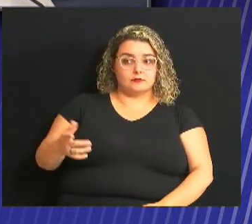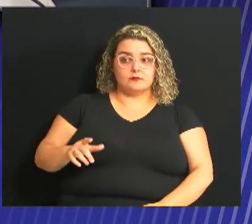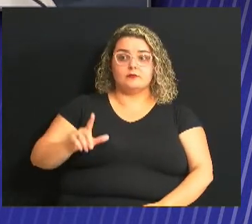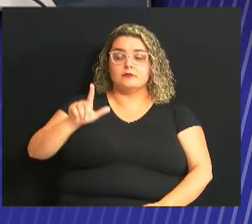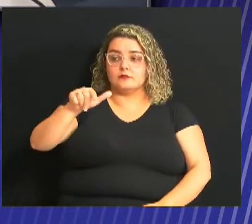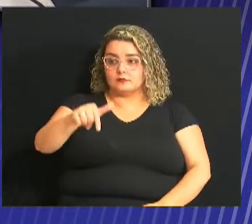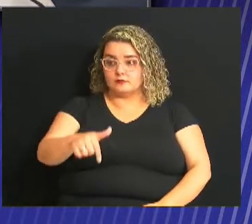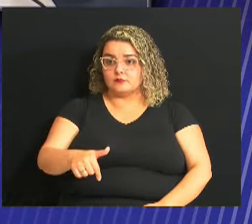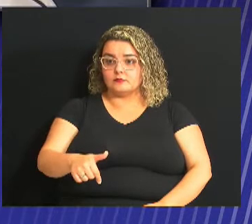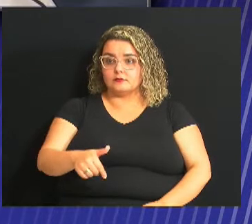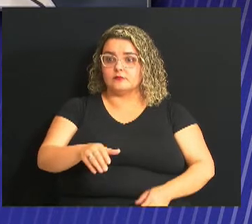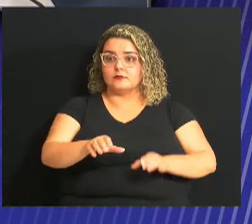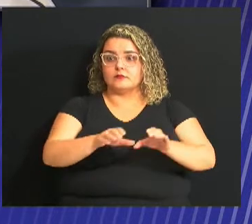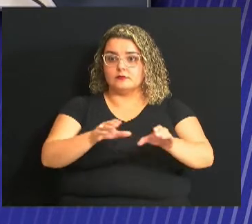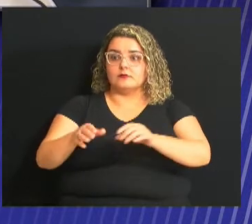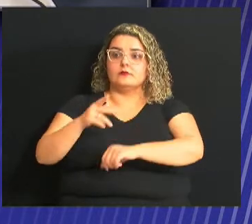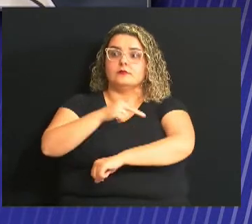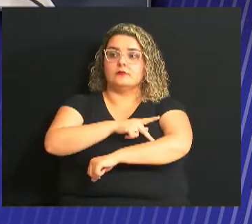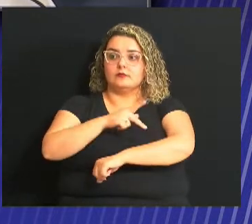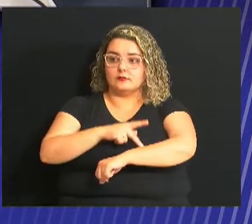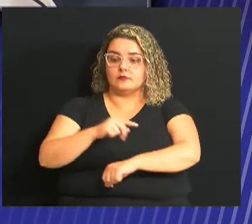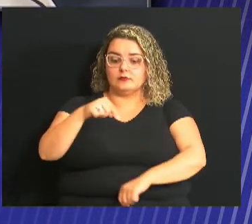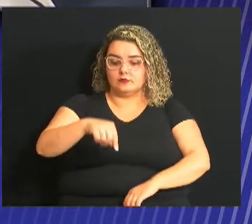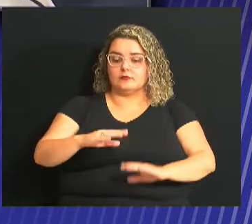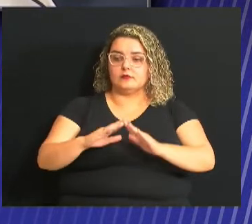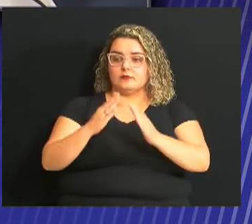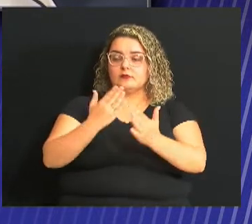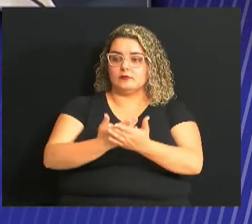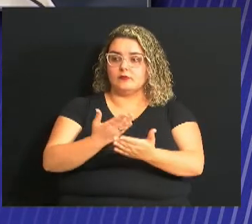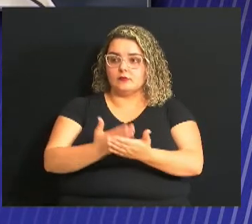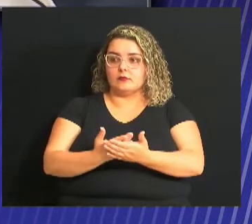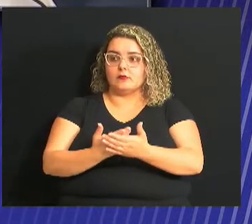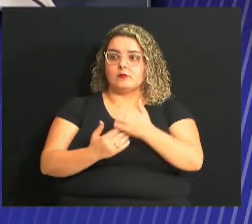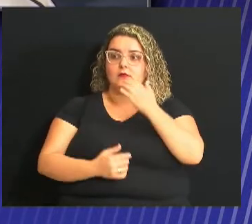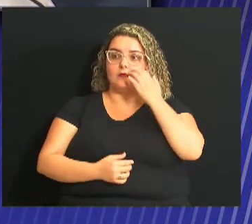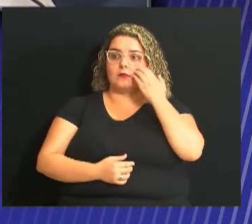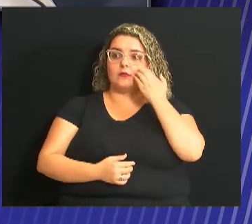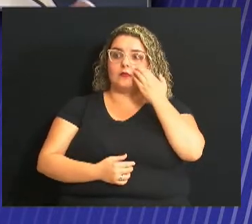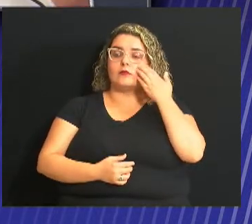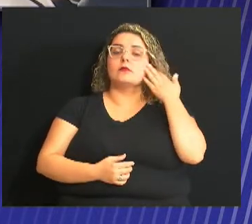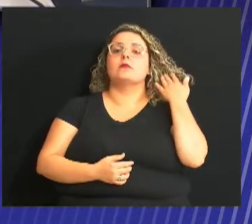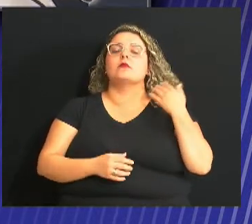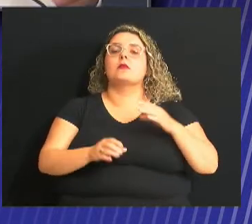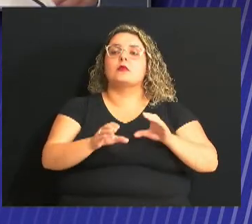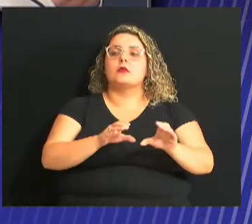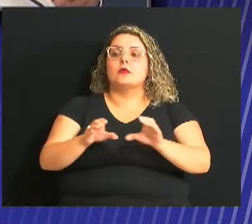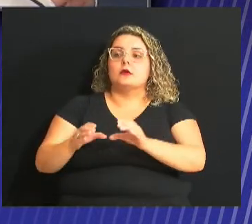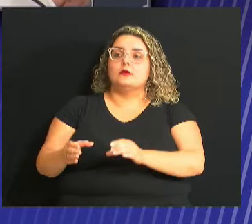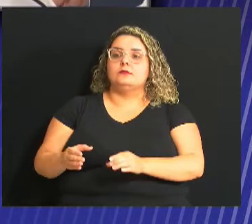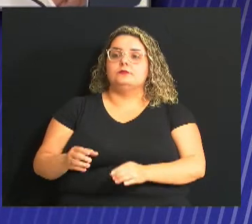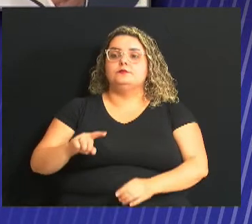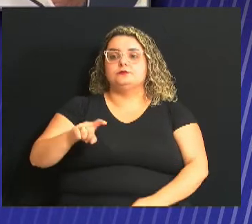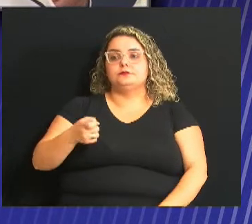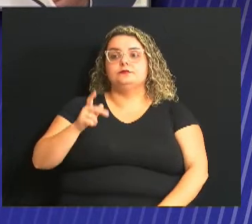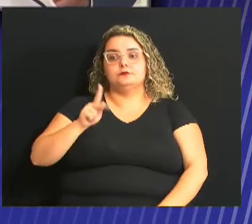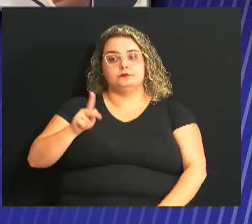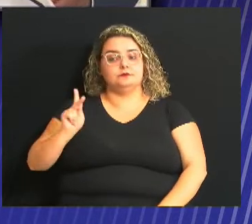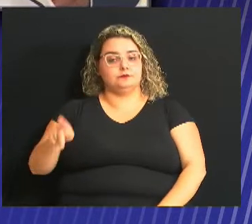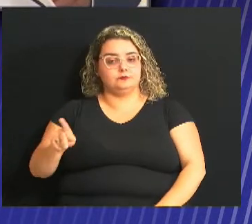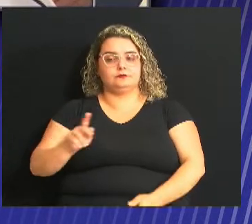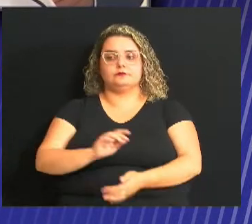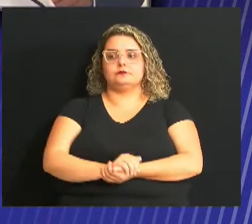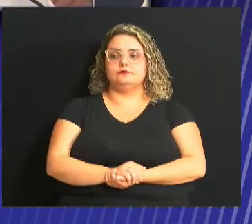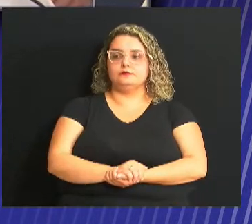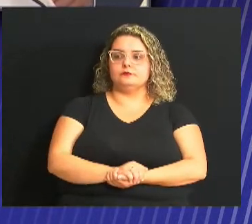a ser coordenador pedagógico dessa escola, onde chegou a coordenar seus ex-professores,